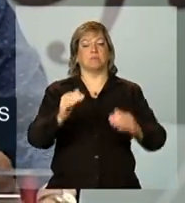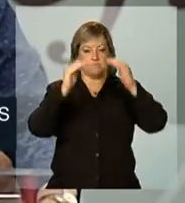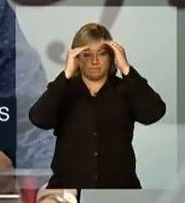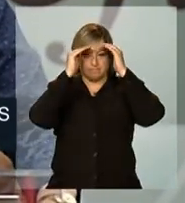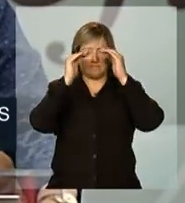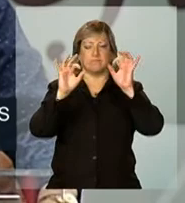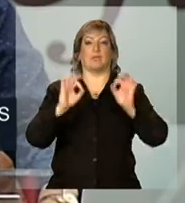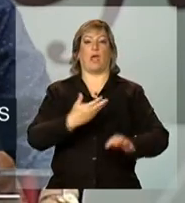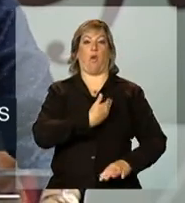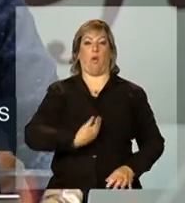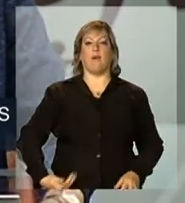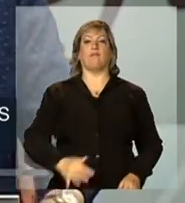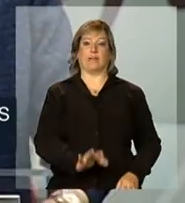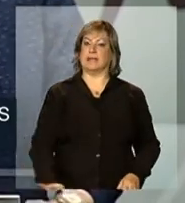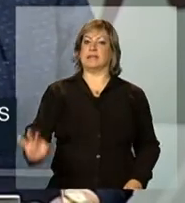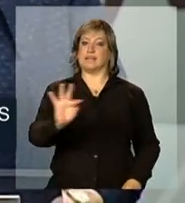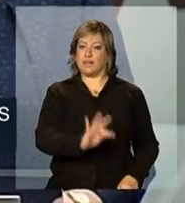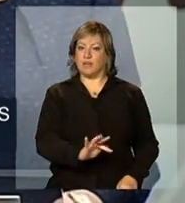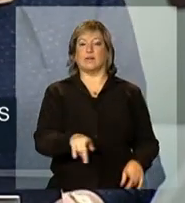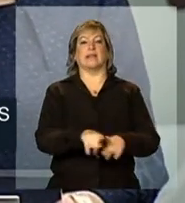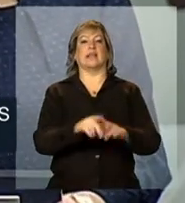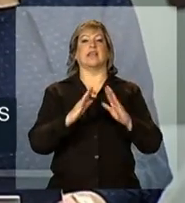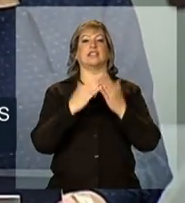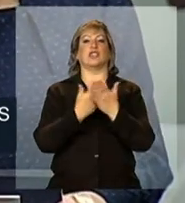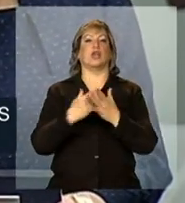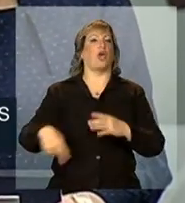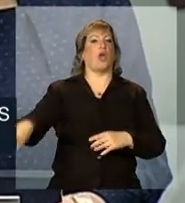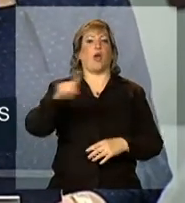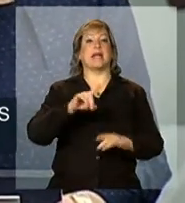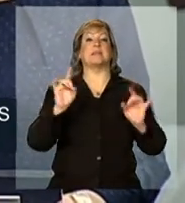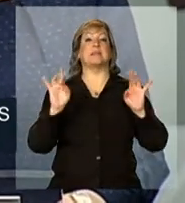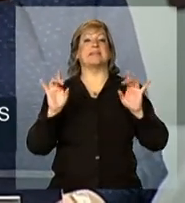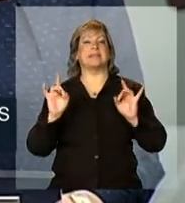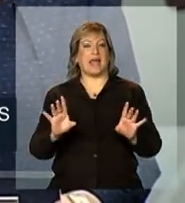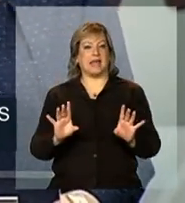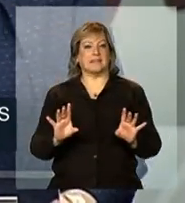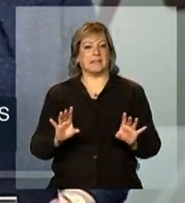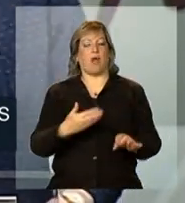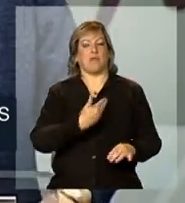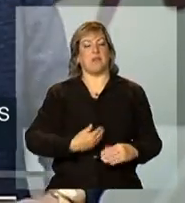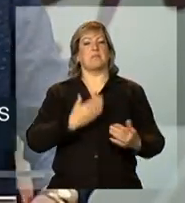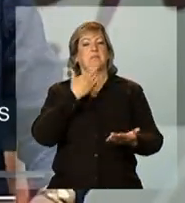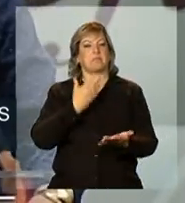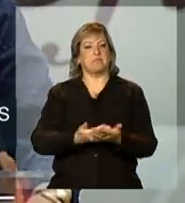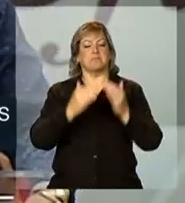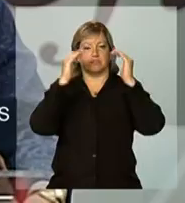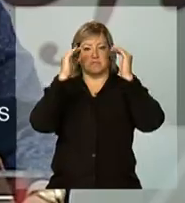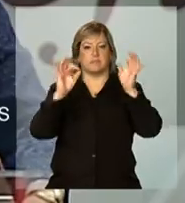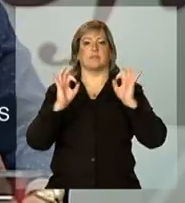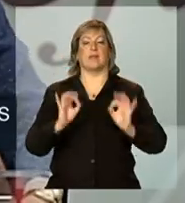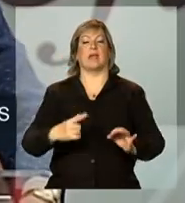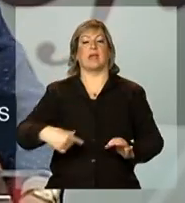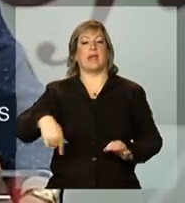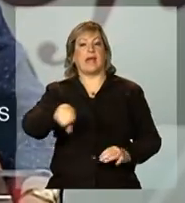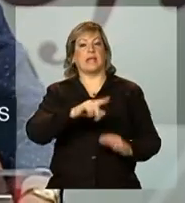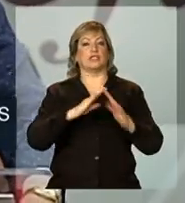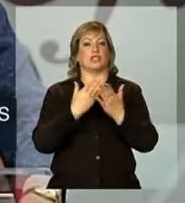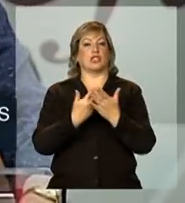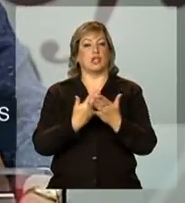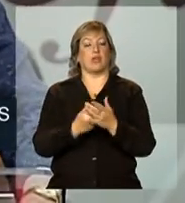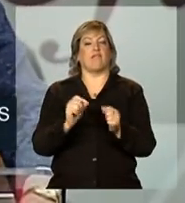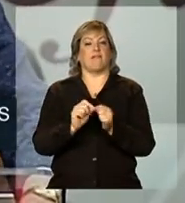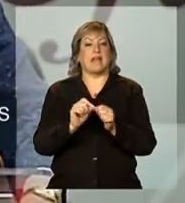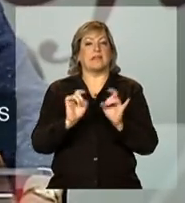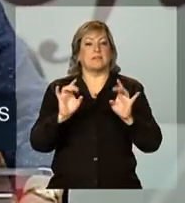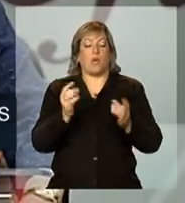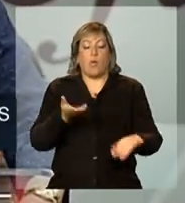pelo governo federal das escolas especiais, do papel que elas desempenharam e desempenham no